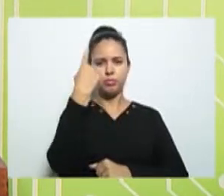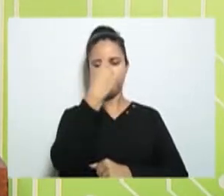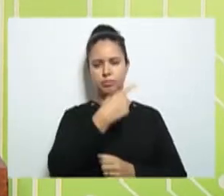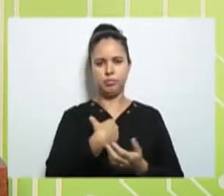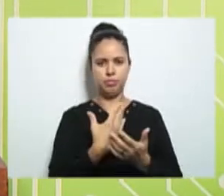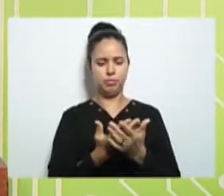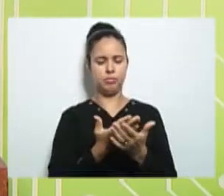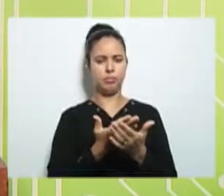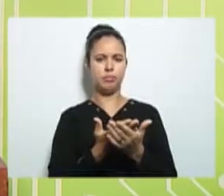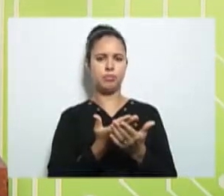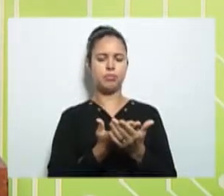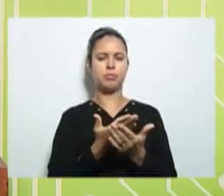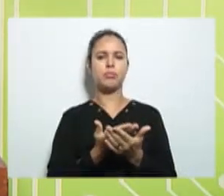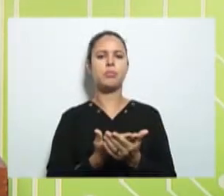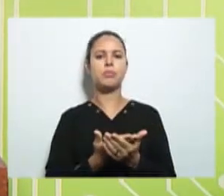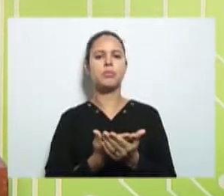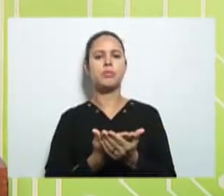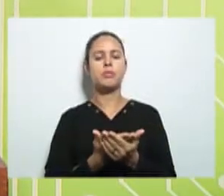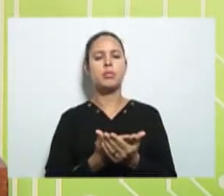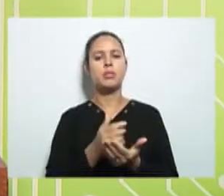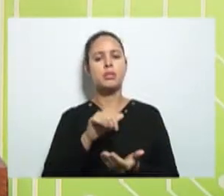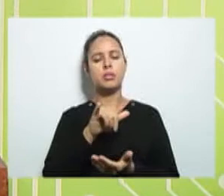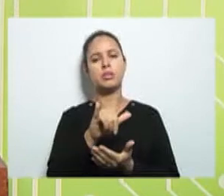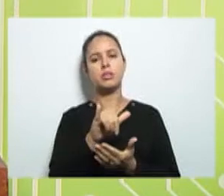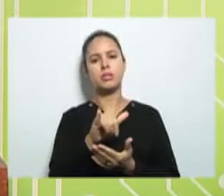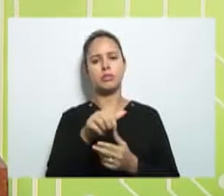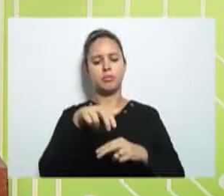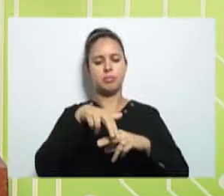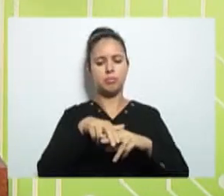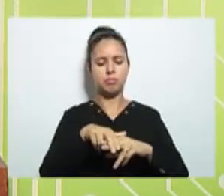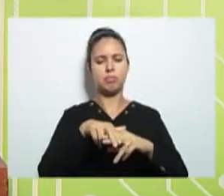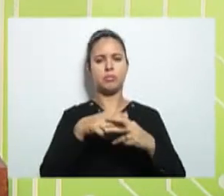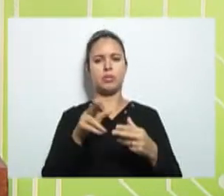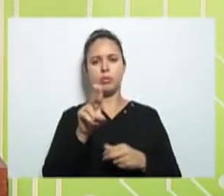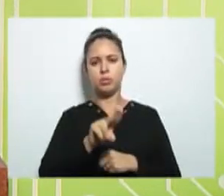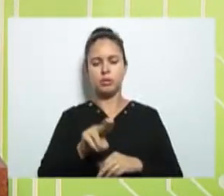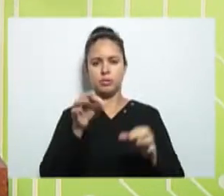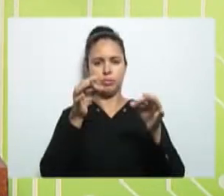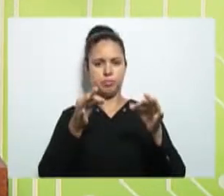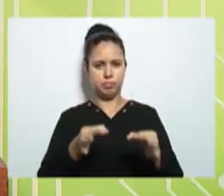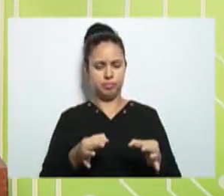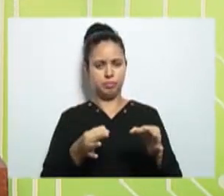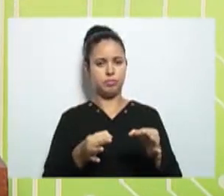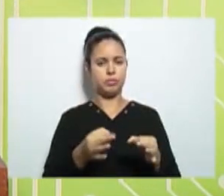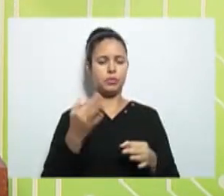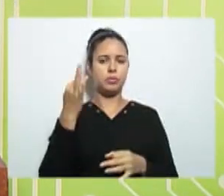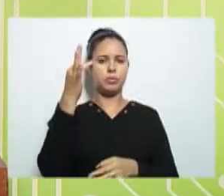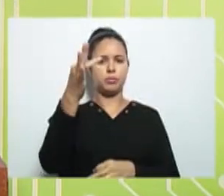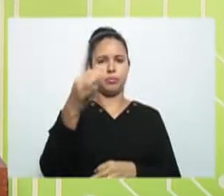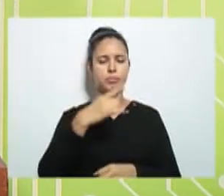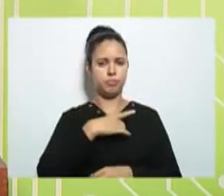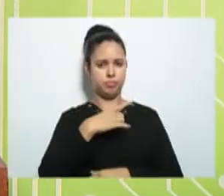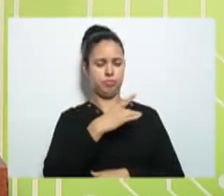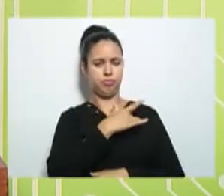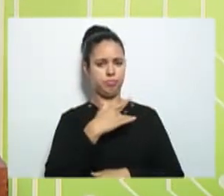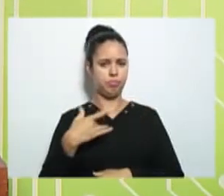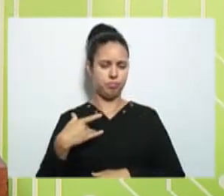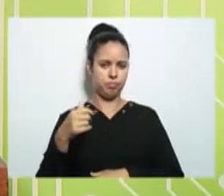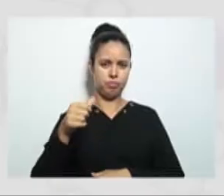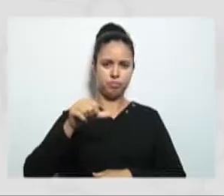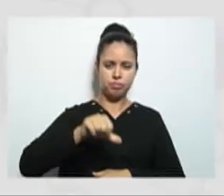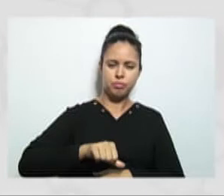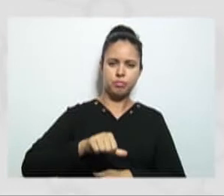nossas pesquisas, tá, gente? E aí, se você não fizer o uso correto, meu amigo, ó, você vai ter problemas, tá? Você vai ter problemas de saúde, que é pior,